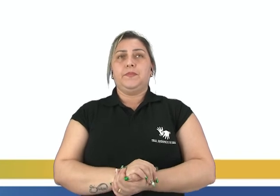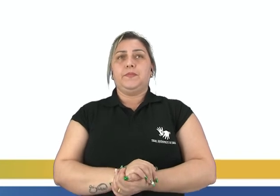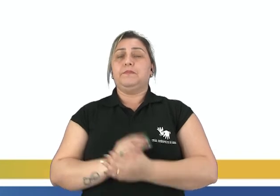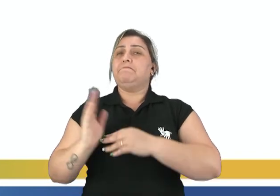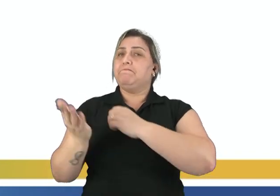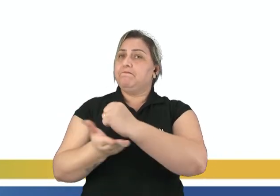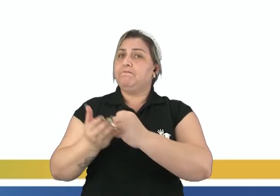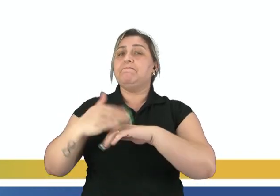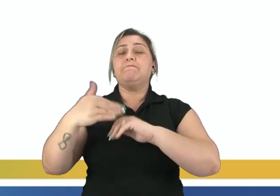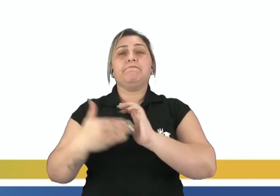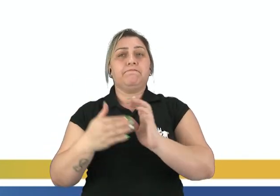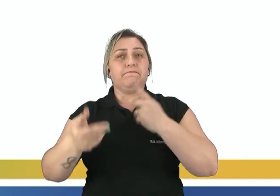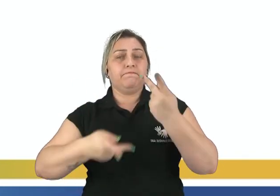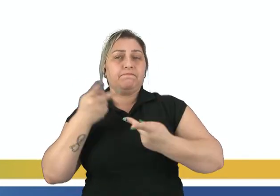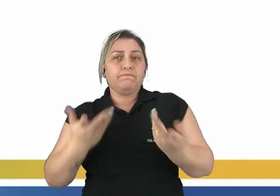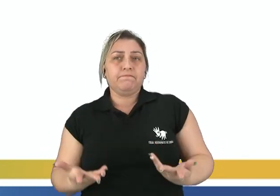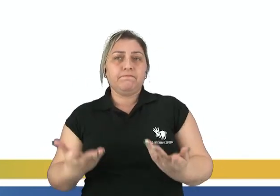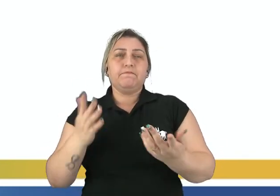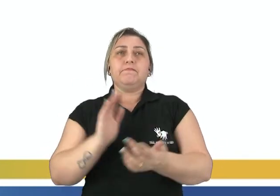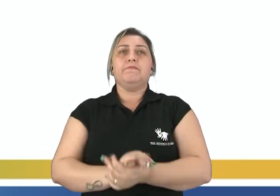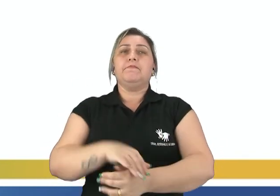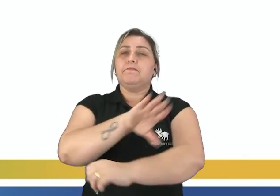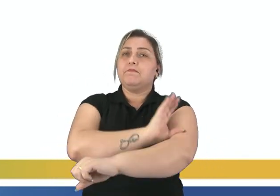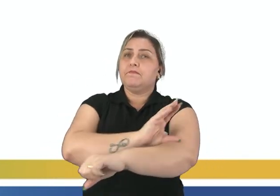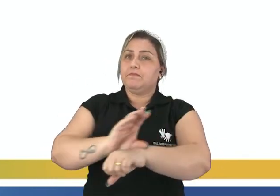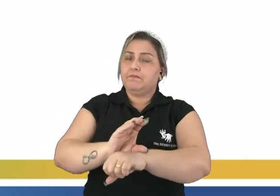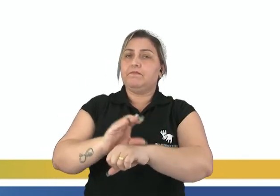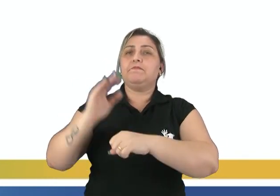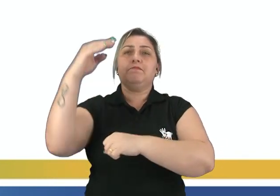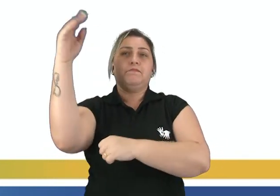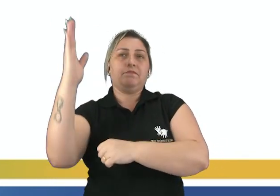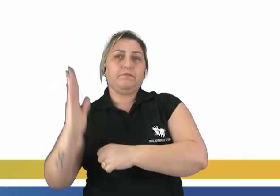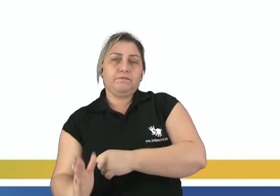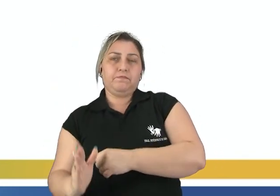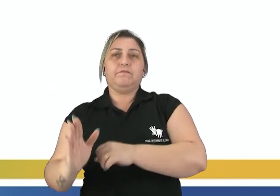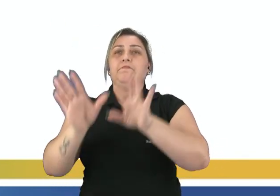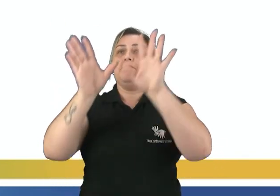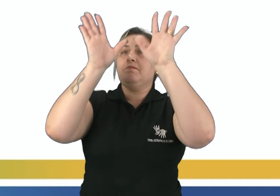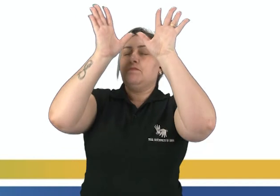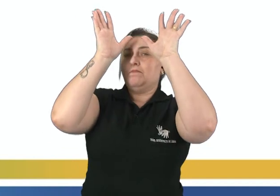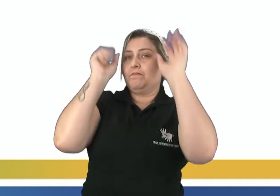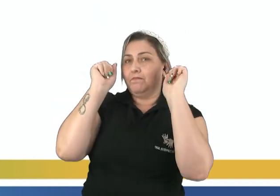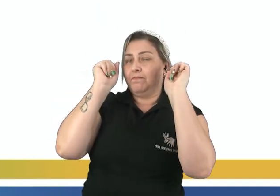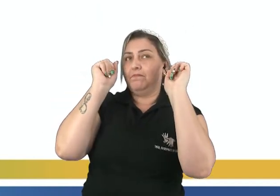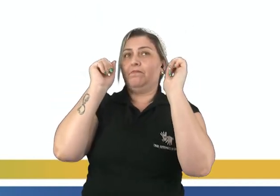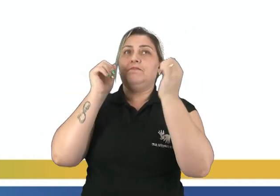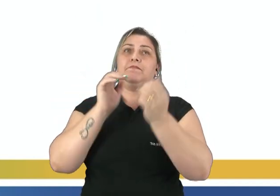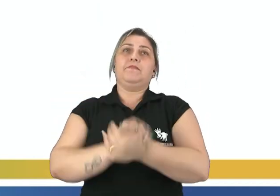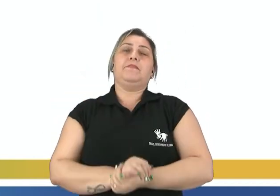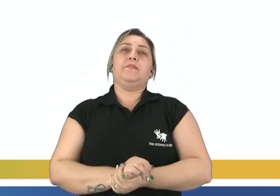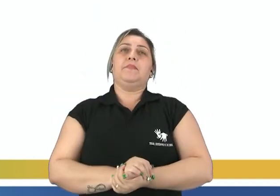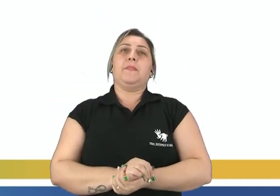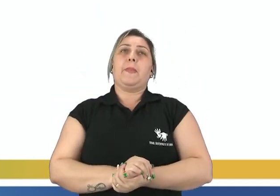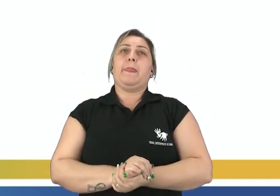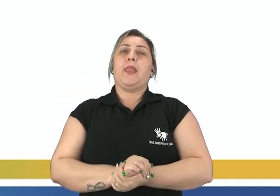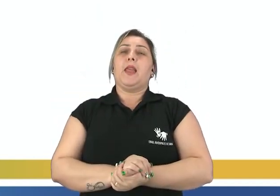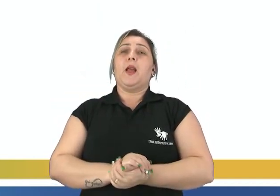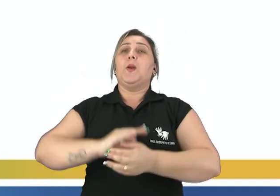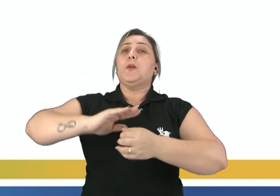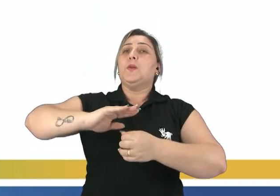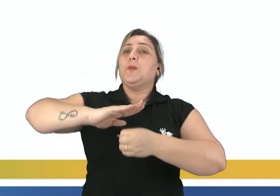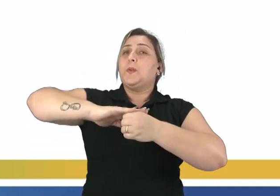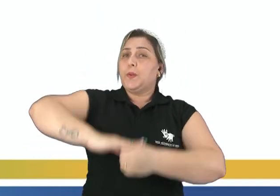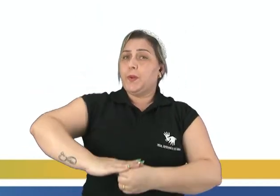aqui. Então, como uma cultura brasileira, acriana, uma cultura colonial, uma cultura